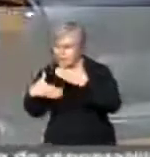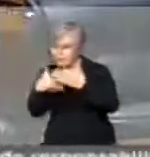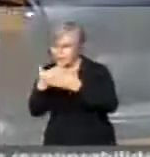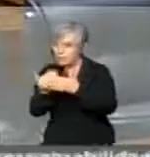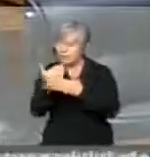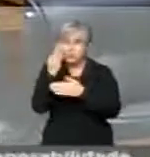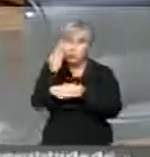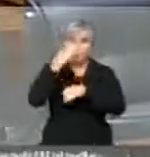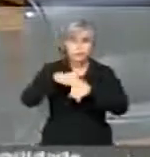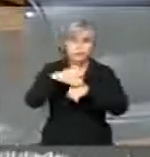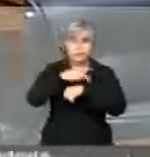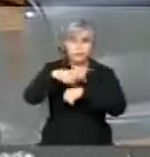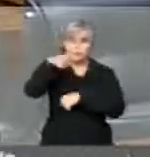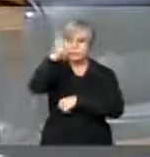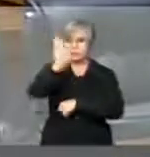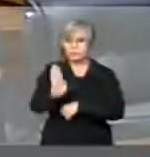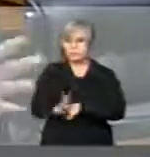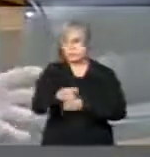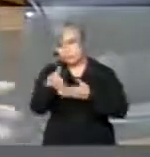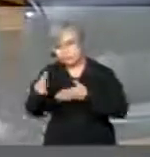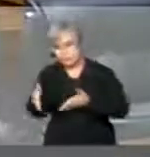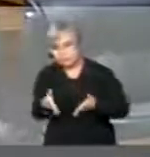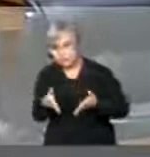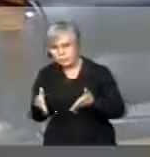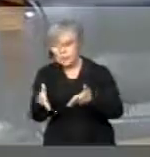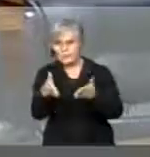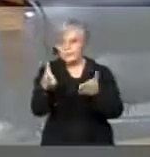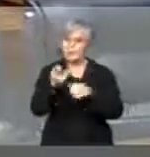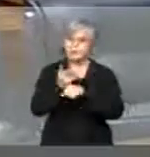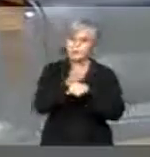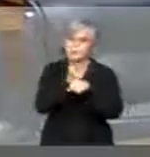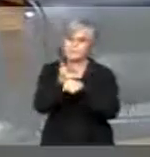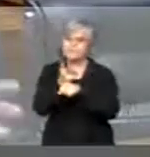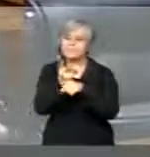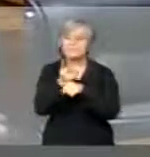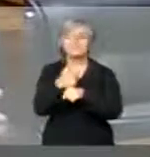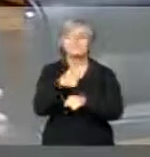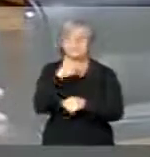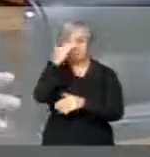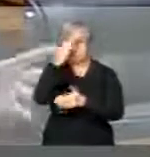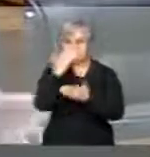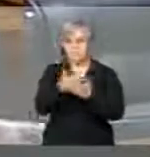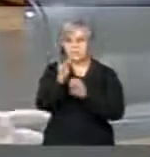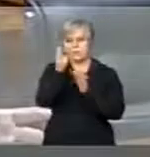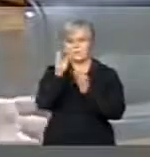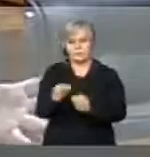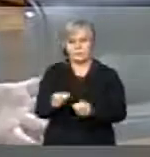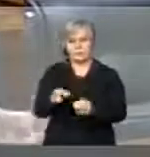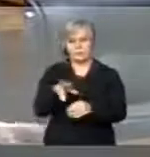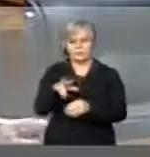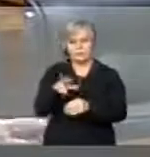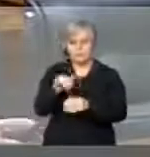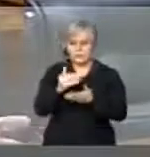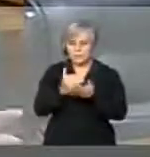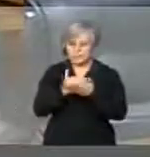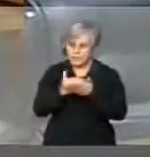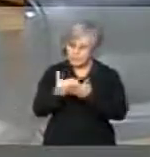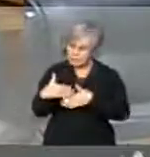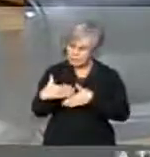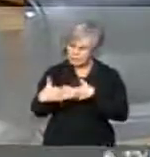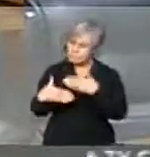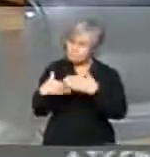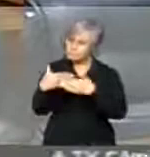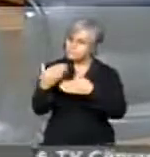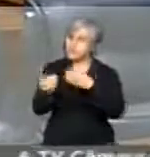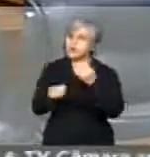Brasil. E eu tenho certeza que eles, 13 anos depois, vão começar a saber